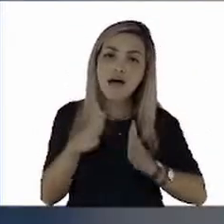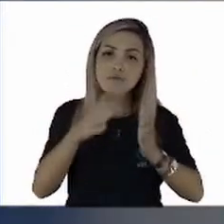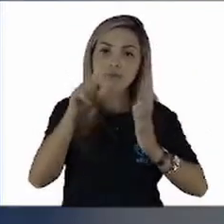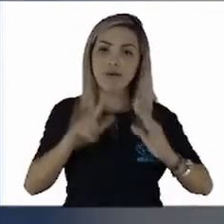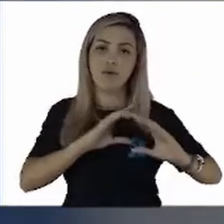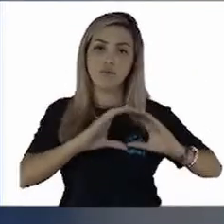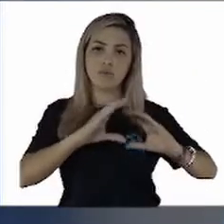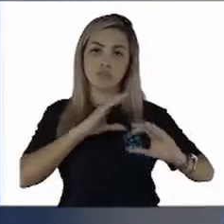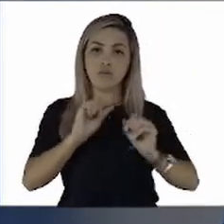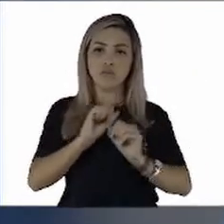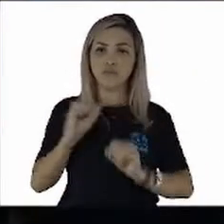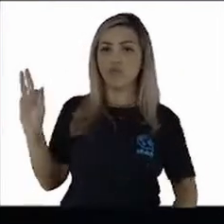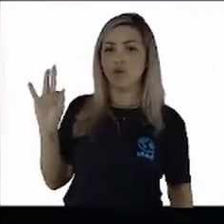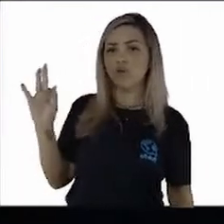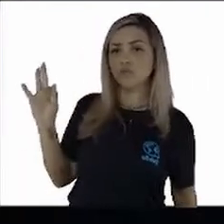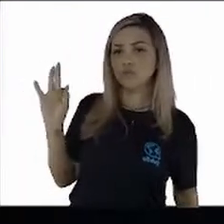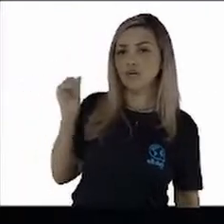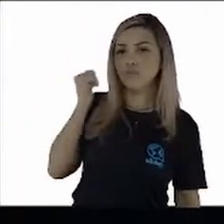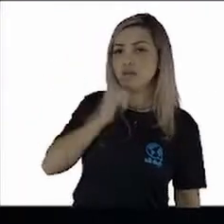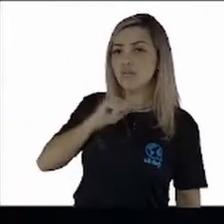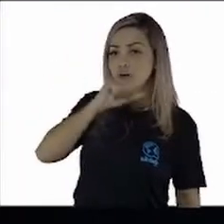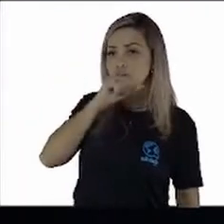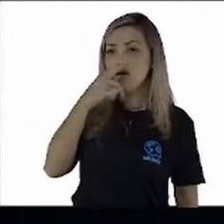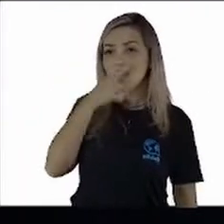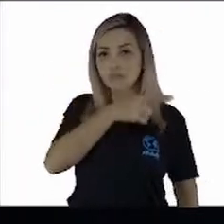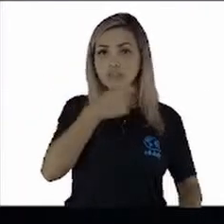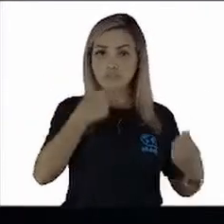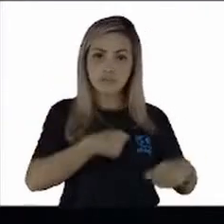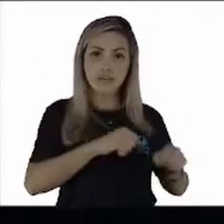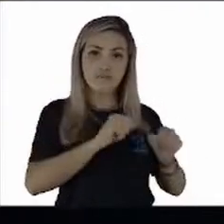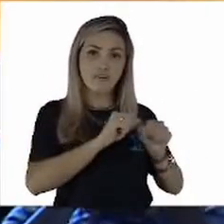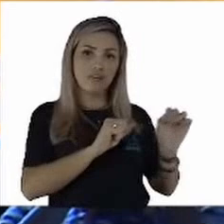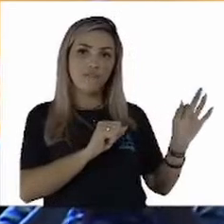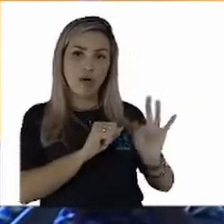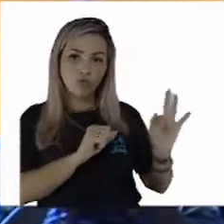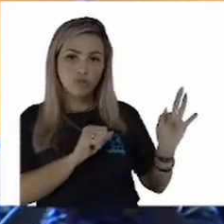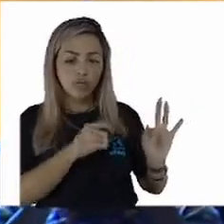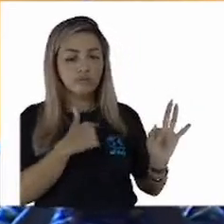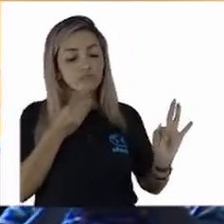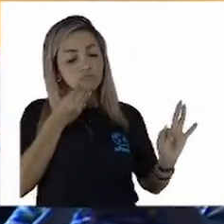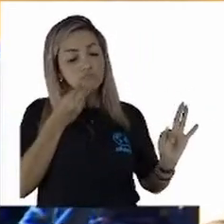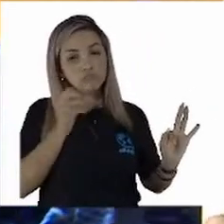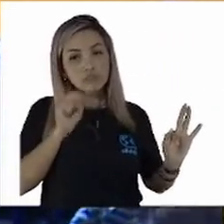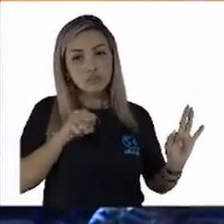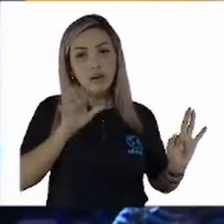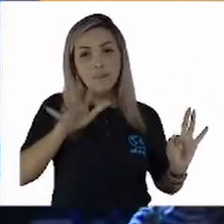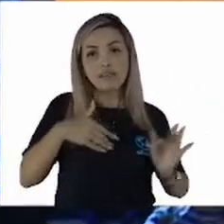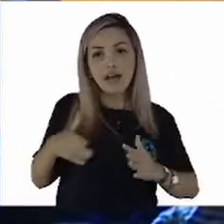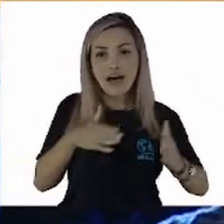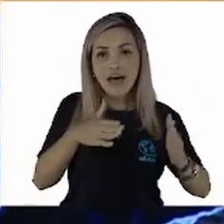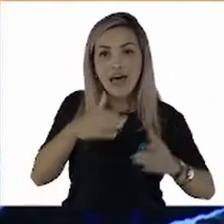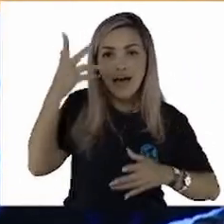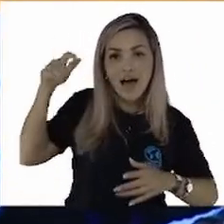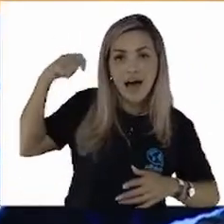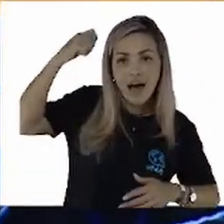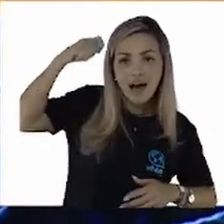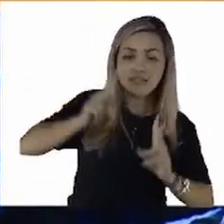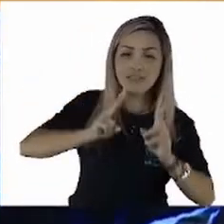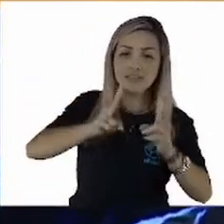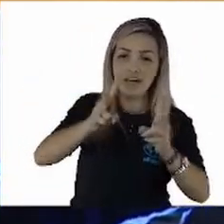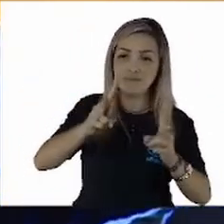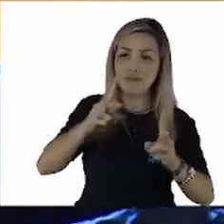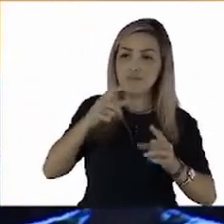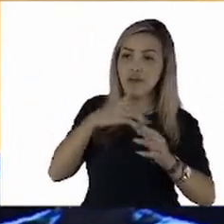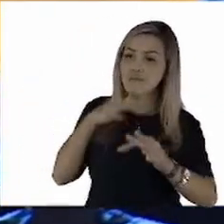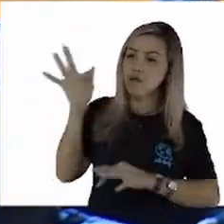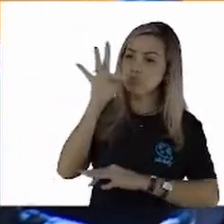Eu fiz faculdade, que minha mãe depois falou, você tem que fazer a faculdade. É, eu fiz faculdade, claro, mas eu sempre segui a carreira artística. E a faculdade que eu fiz